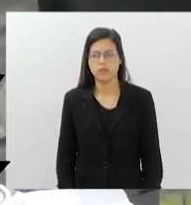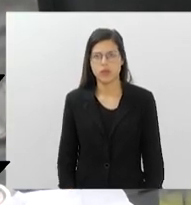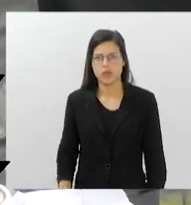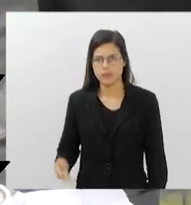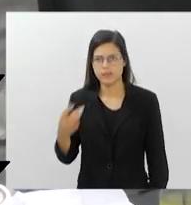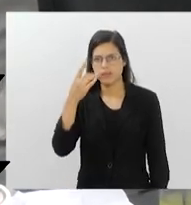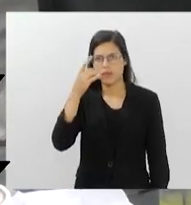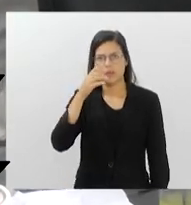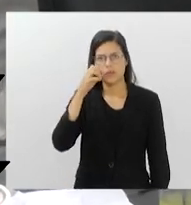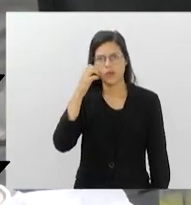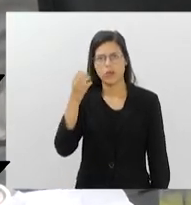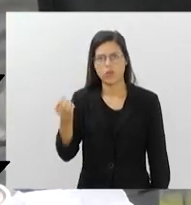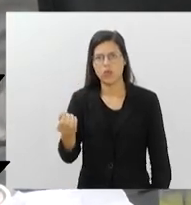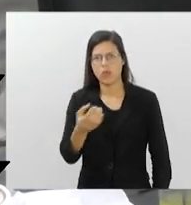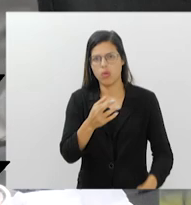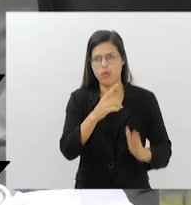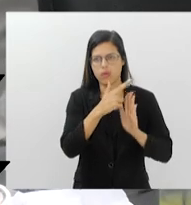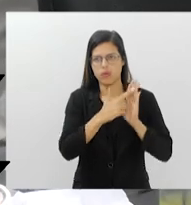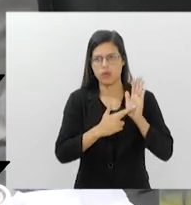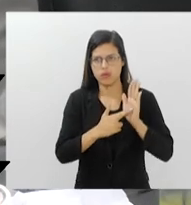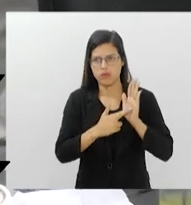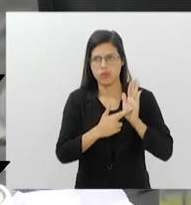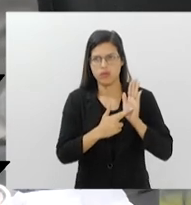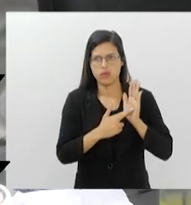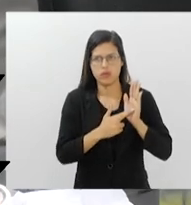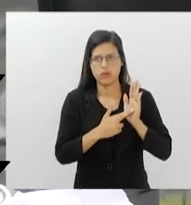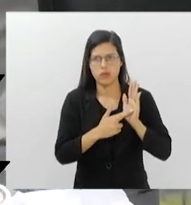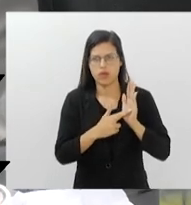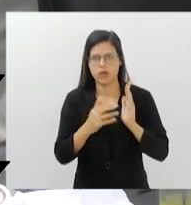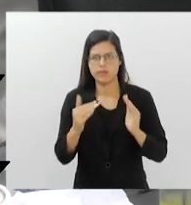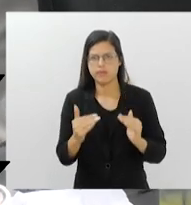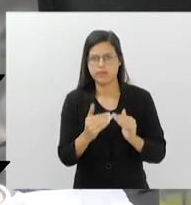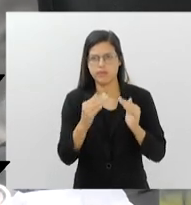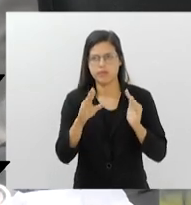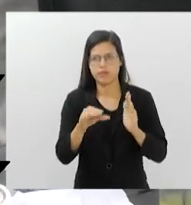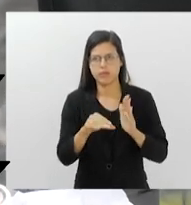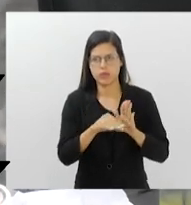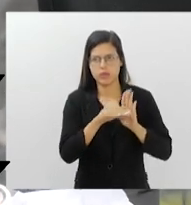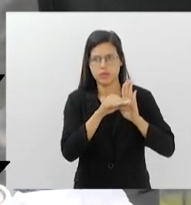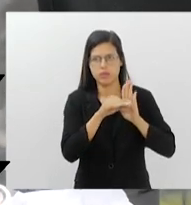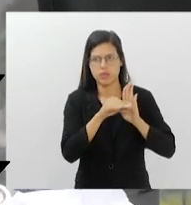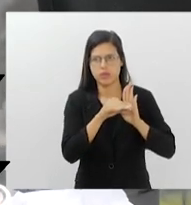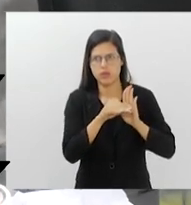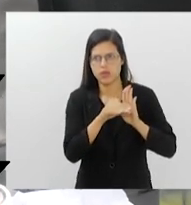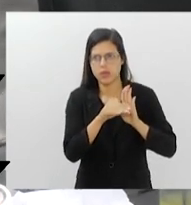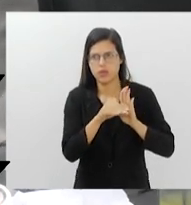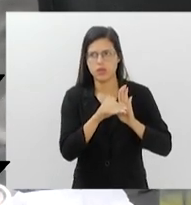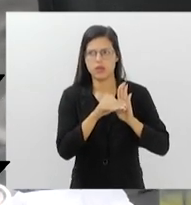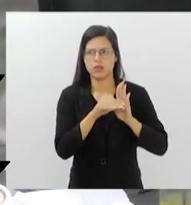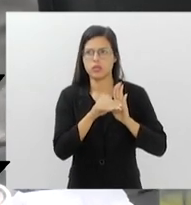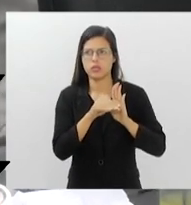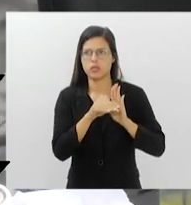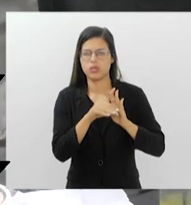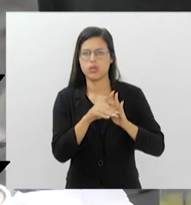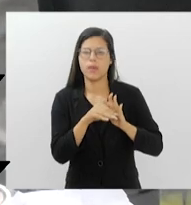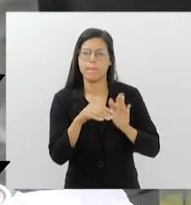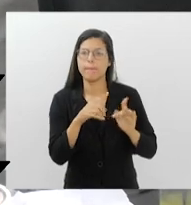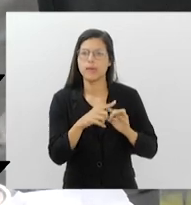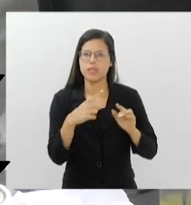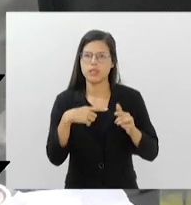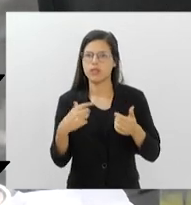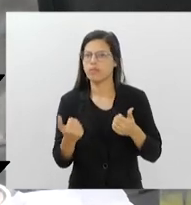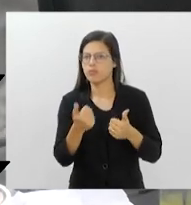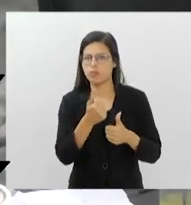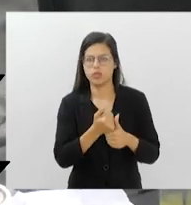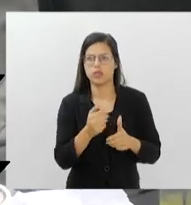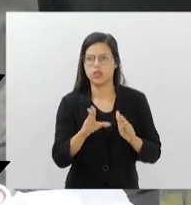relatora portanto dando um parecer favorável às emendas mas um parecer favorável às emendas com subemenda para